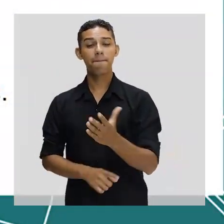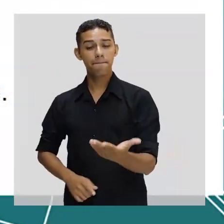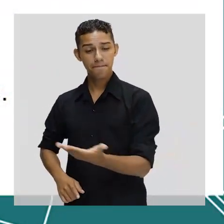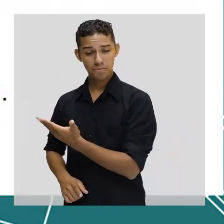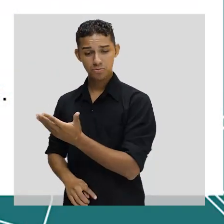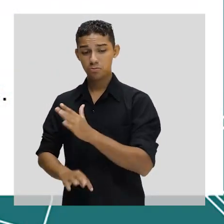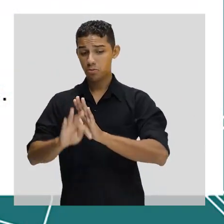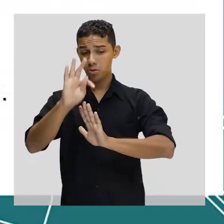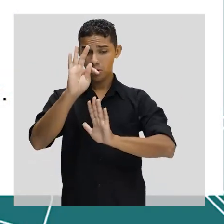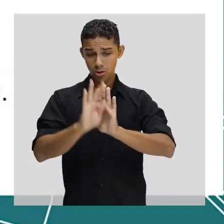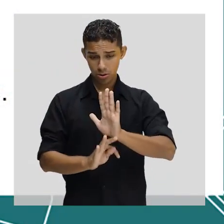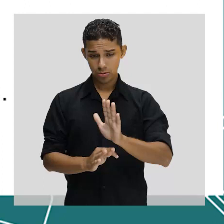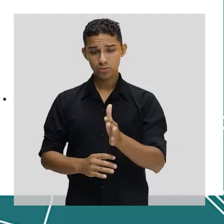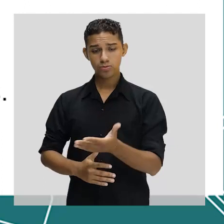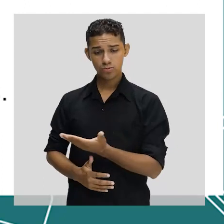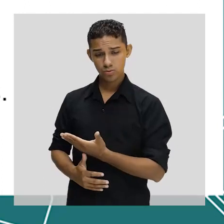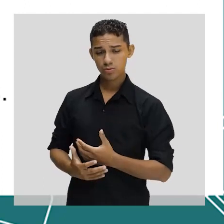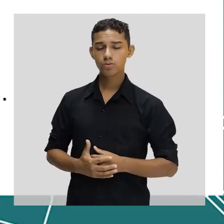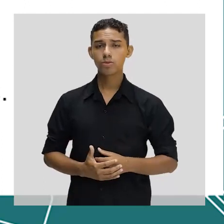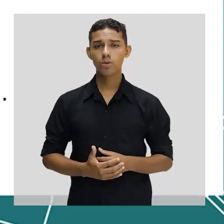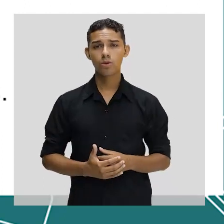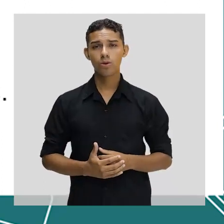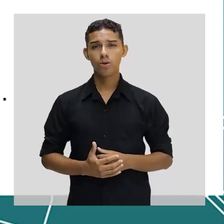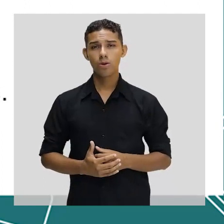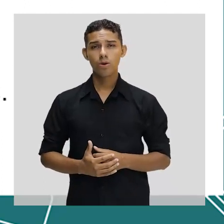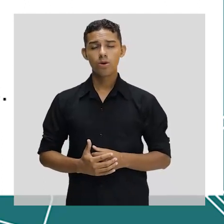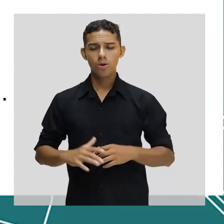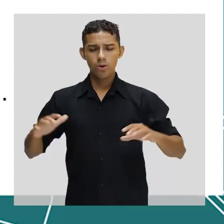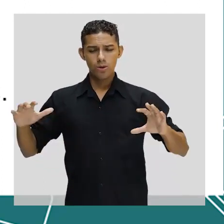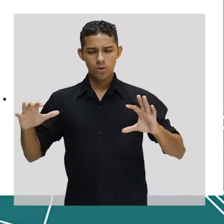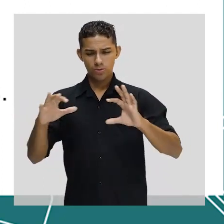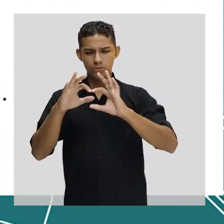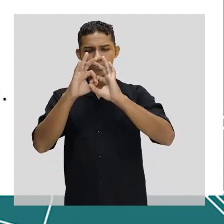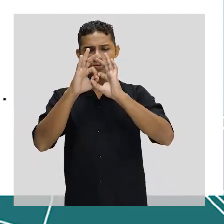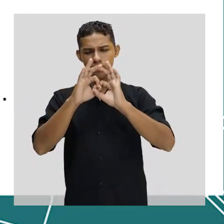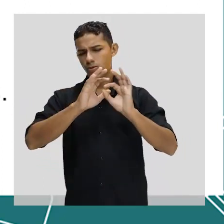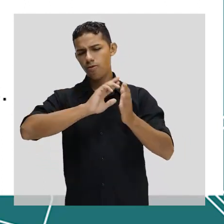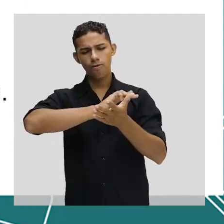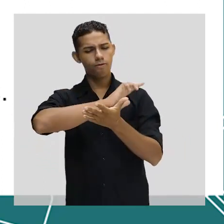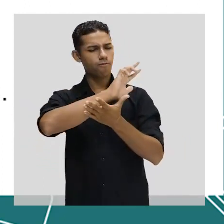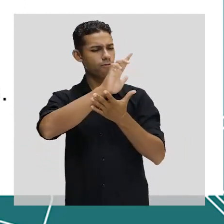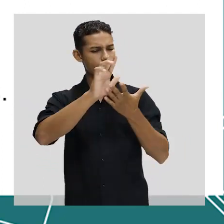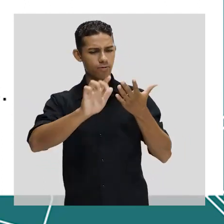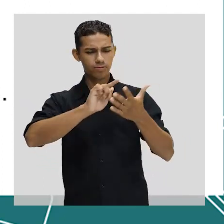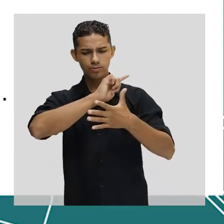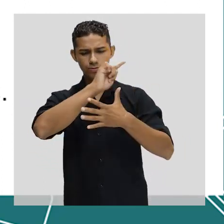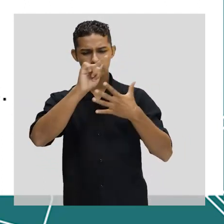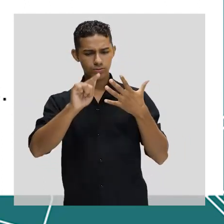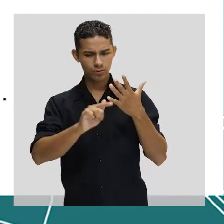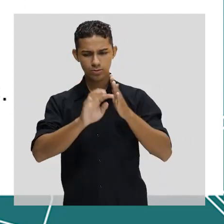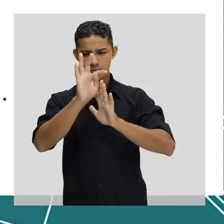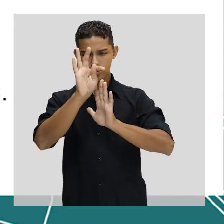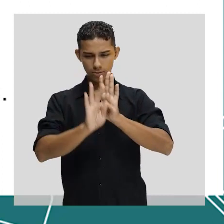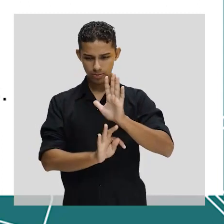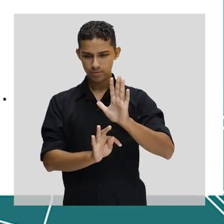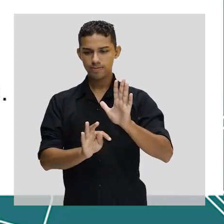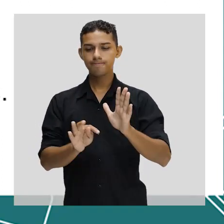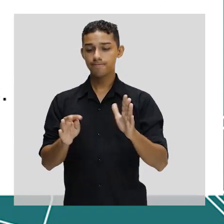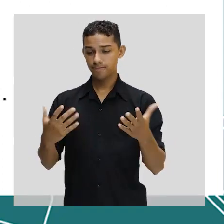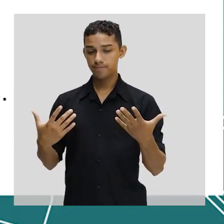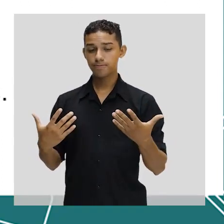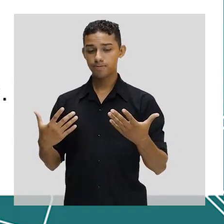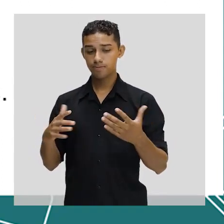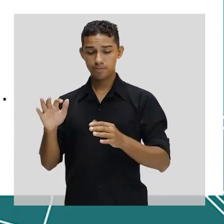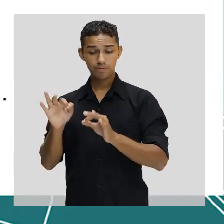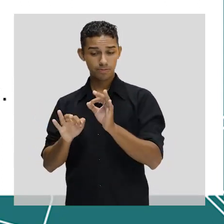Nesse texto, o entrelaçamento de vários gêneros textuais é um mecanismo discursivo